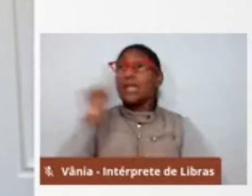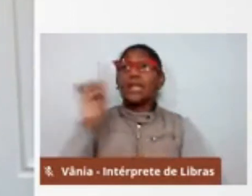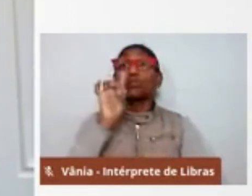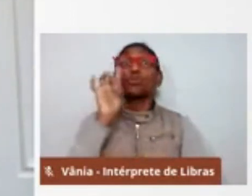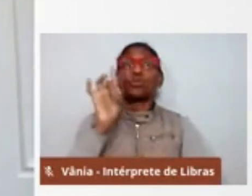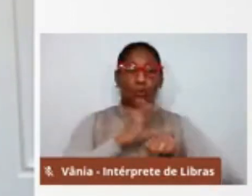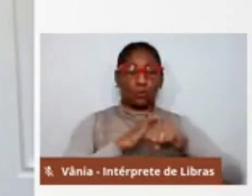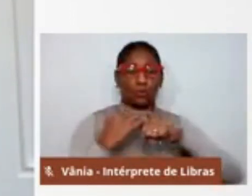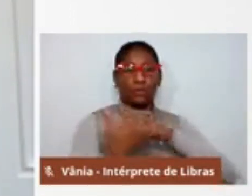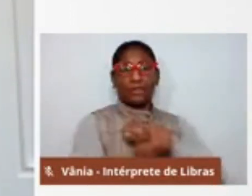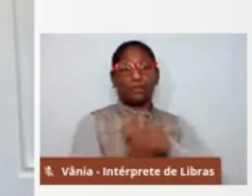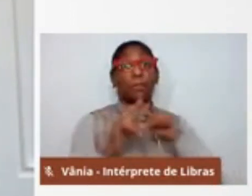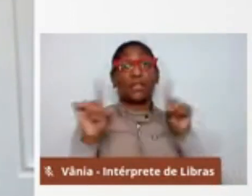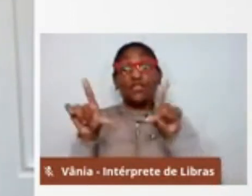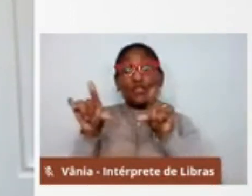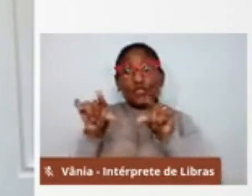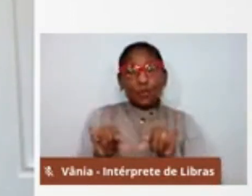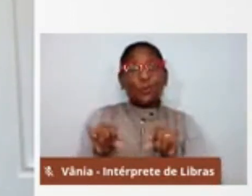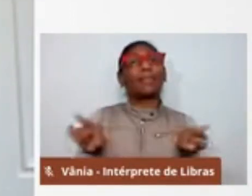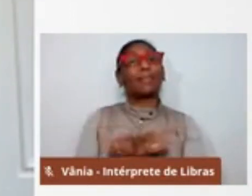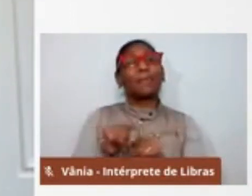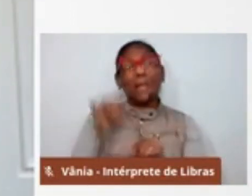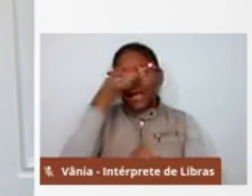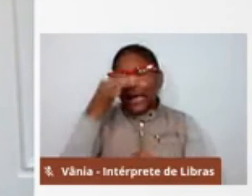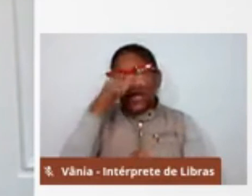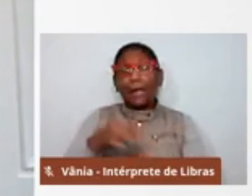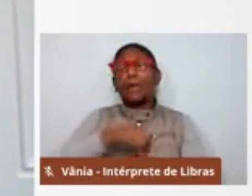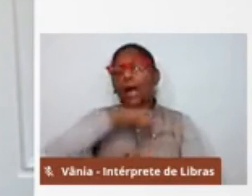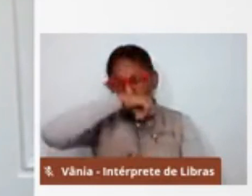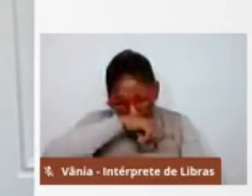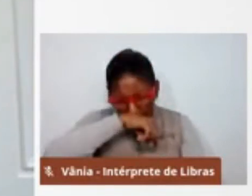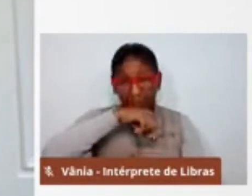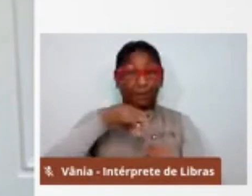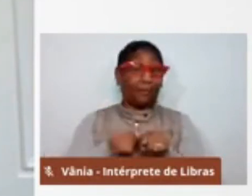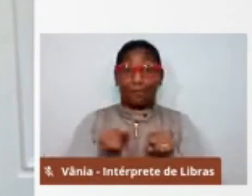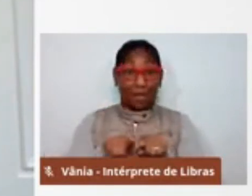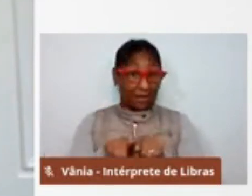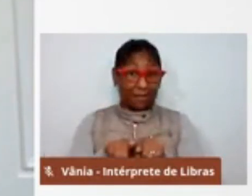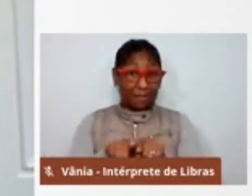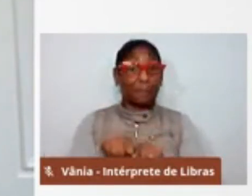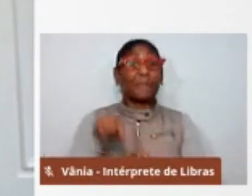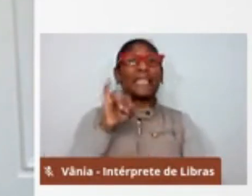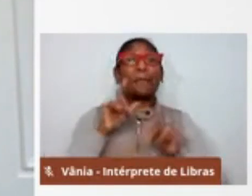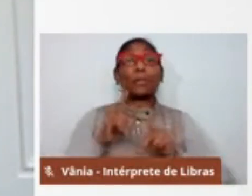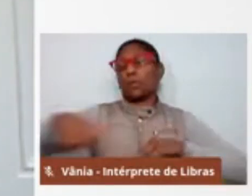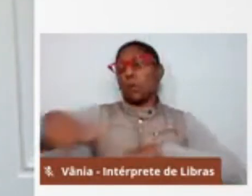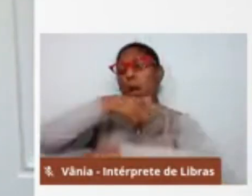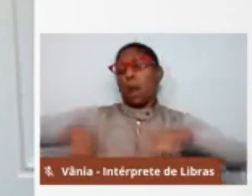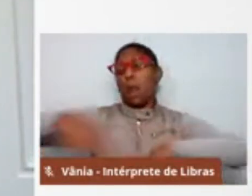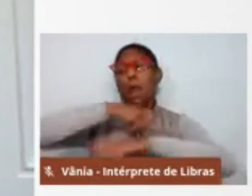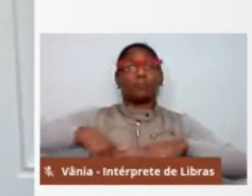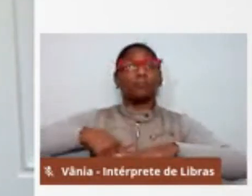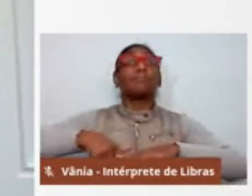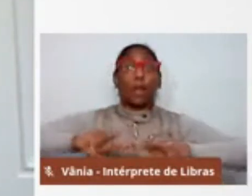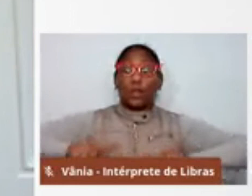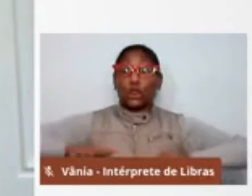significa reduzir a circulação de outros vírus que causam outras doenças respiratórias que, se estivessem circulando,